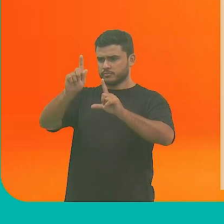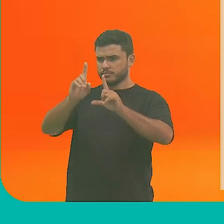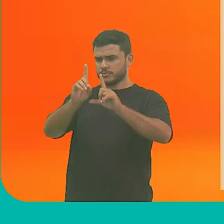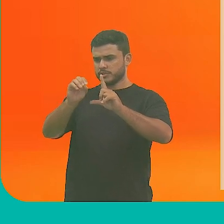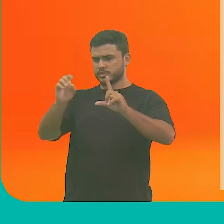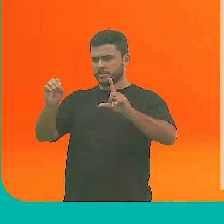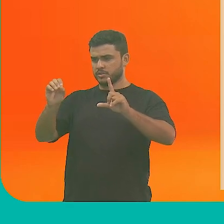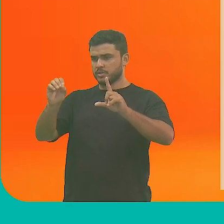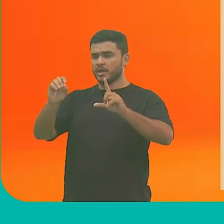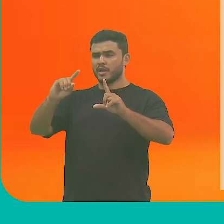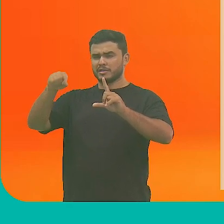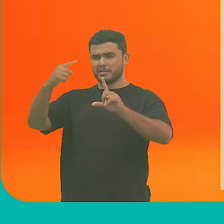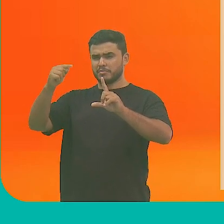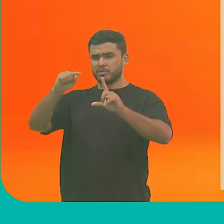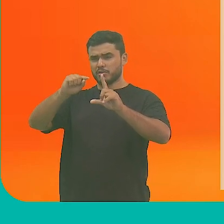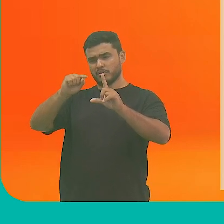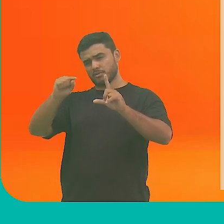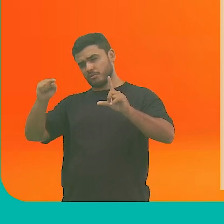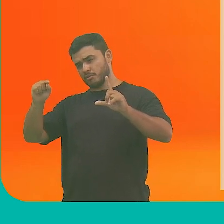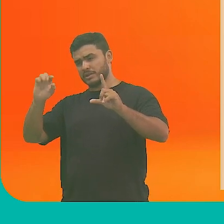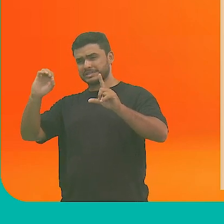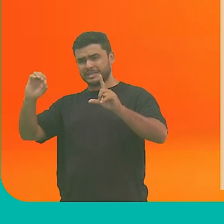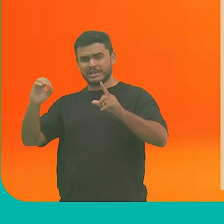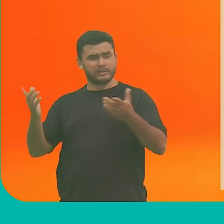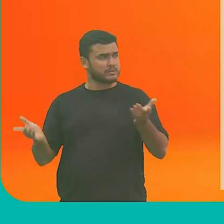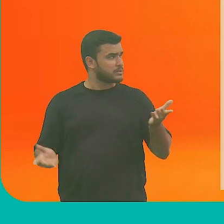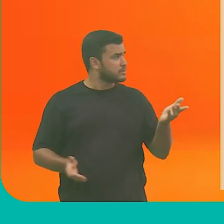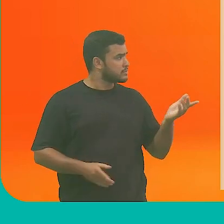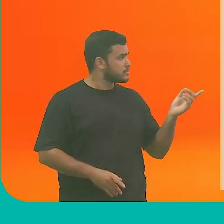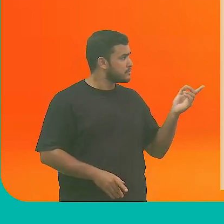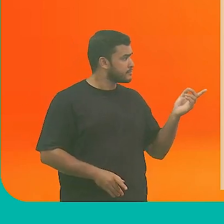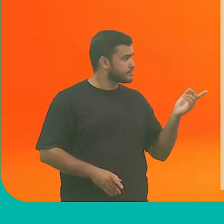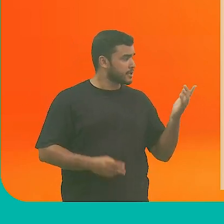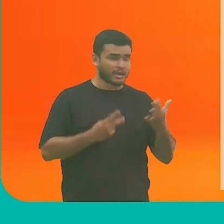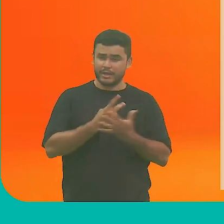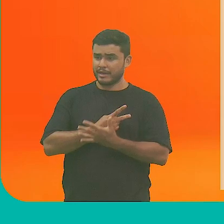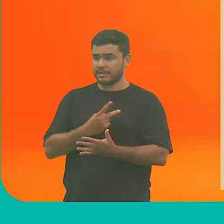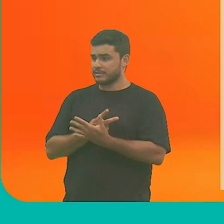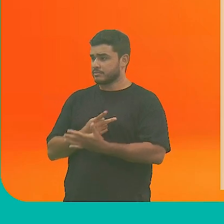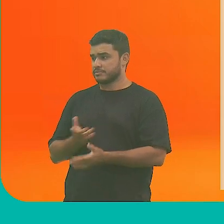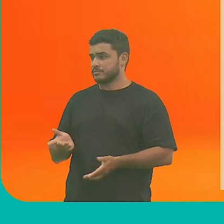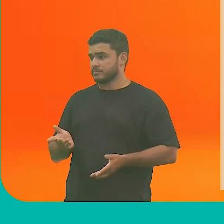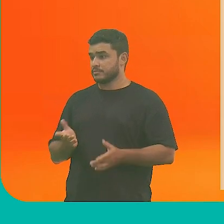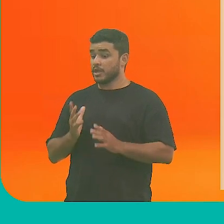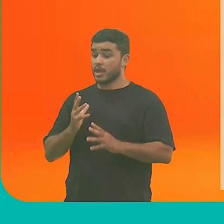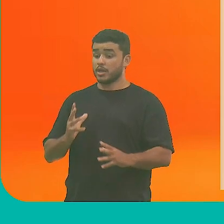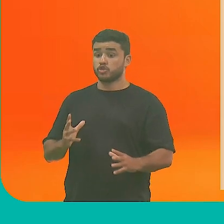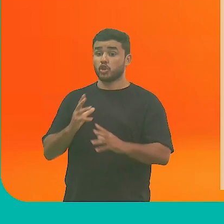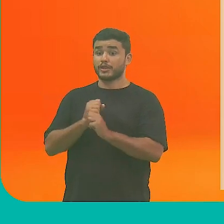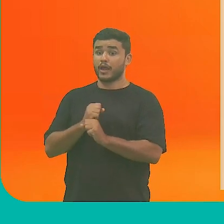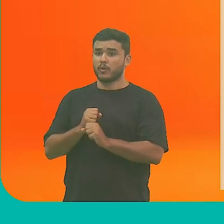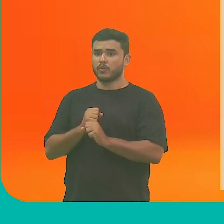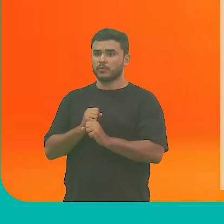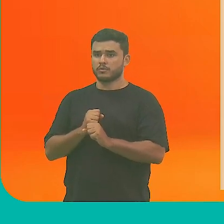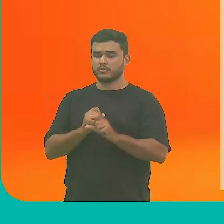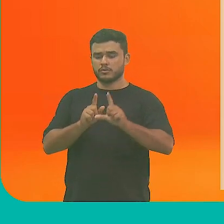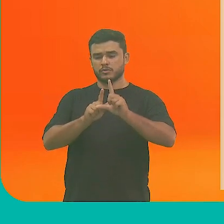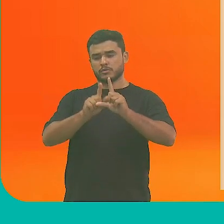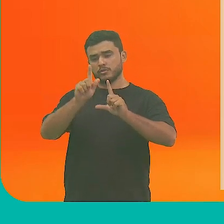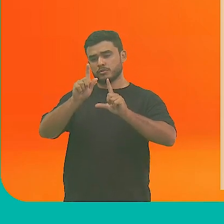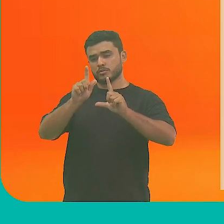tem como isso não, porque é acumulado. Então o item B já está fora. Se a gente ficar em dúvida,